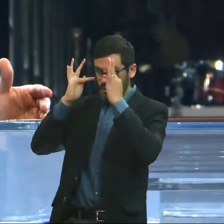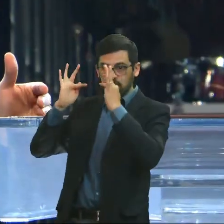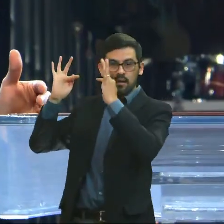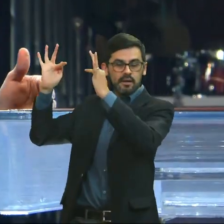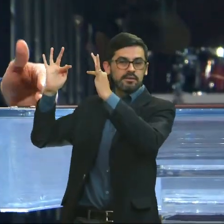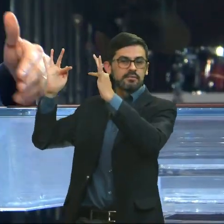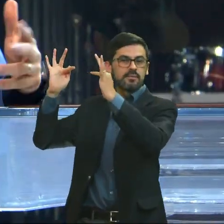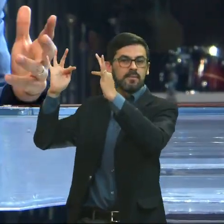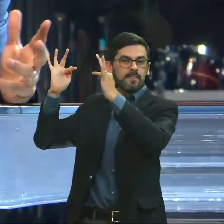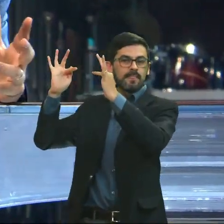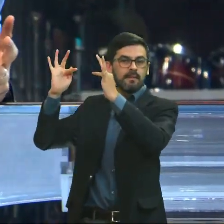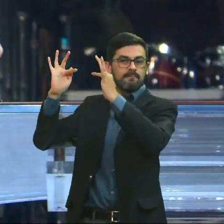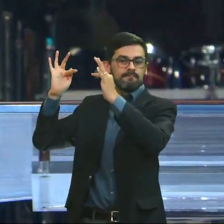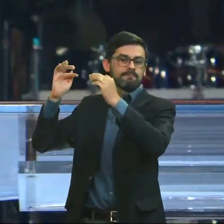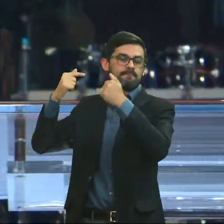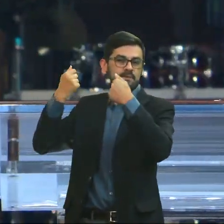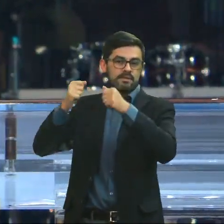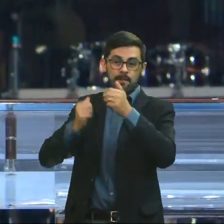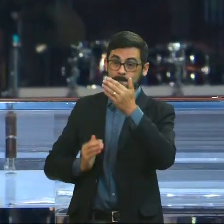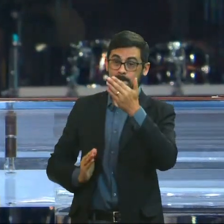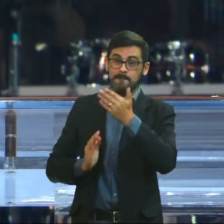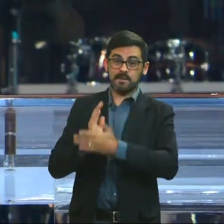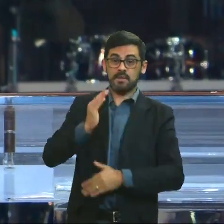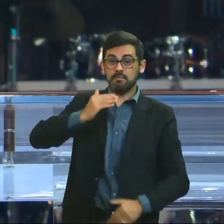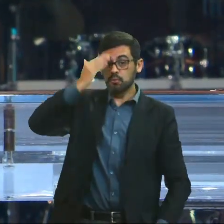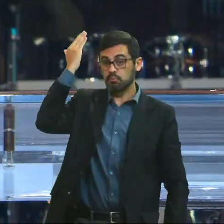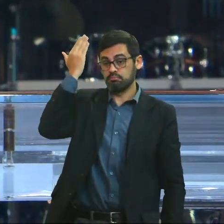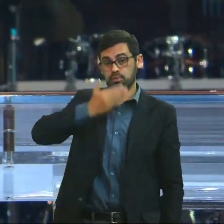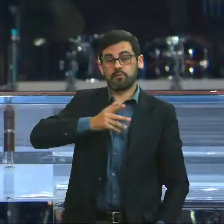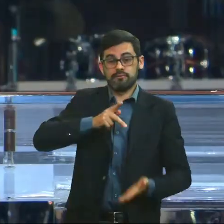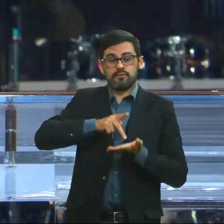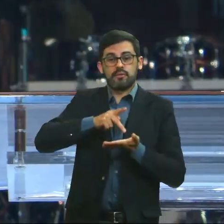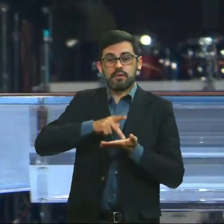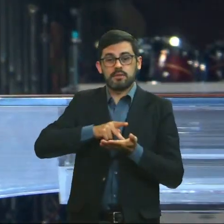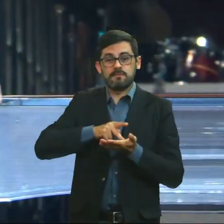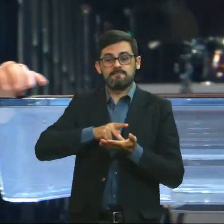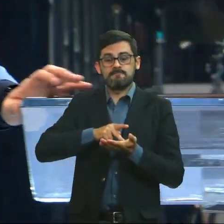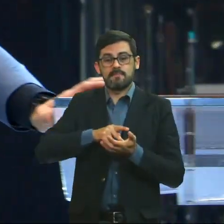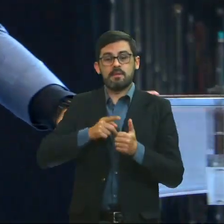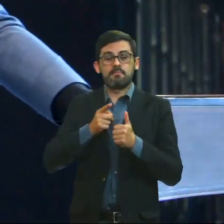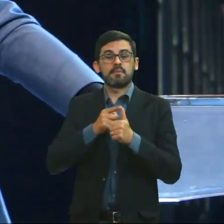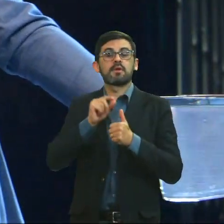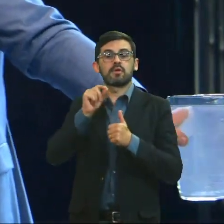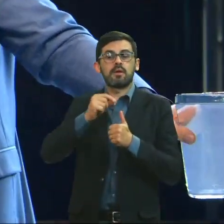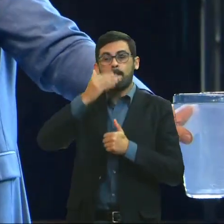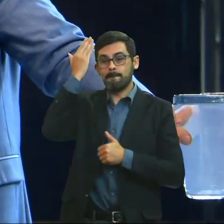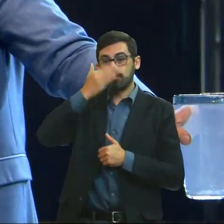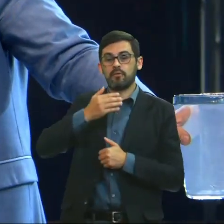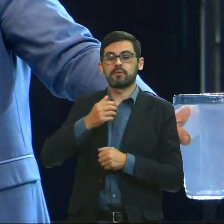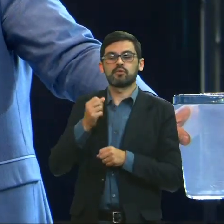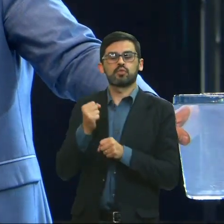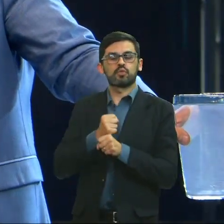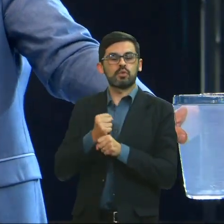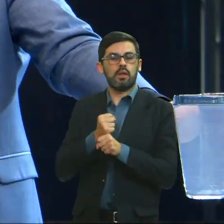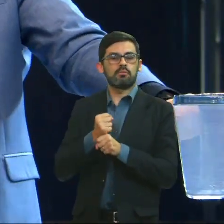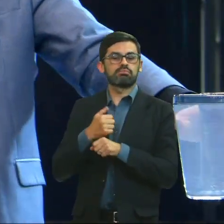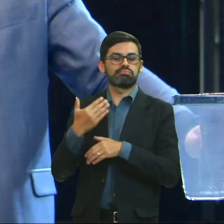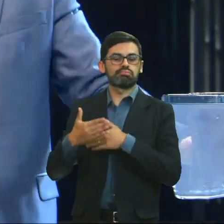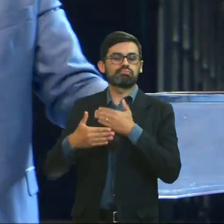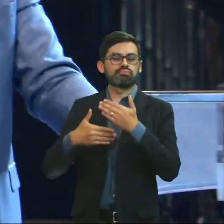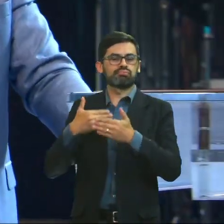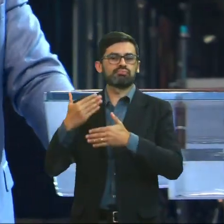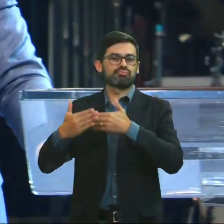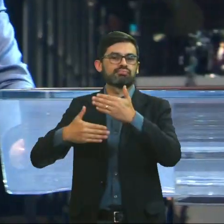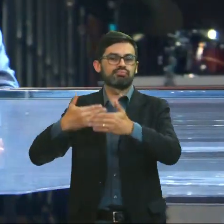superar alguns testes, algumas provas. A primeira é o teste do tempo. Como